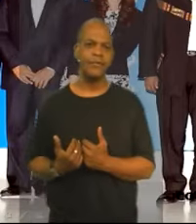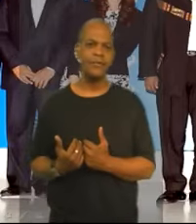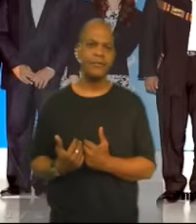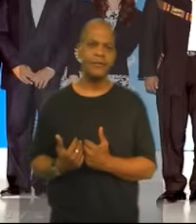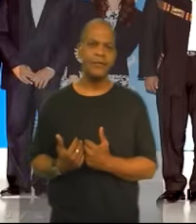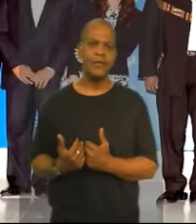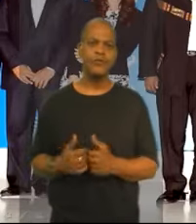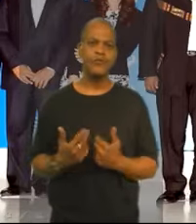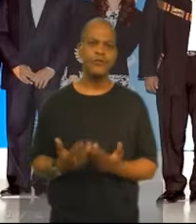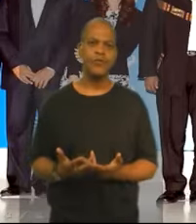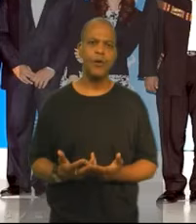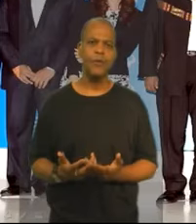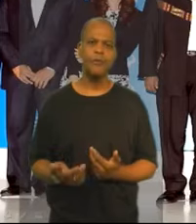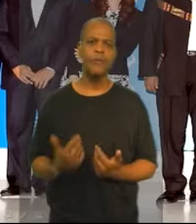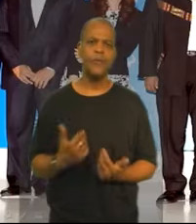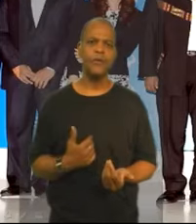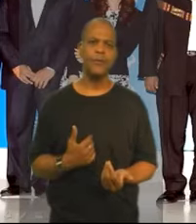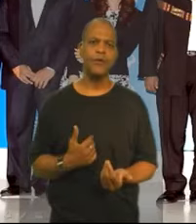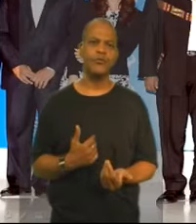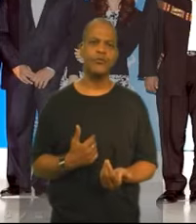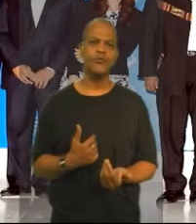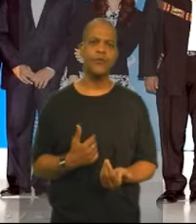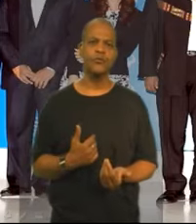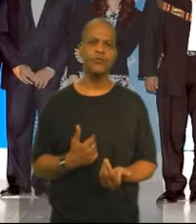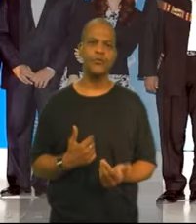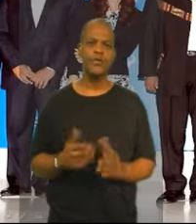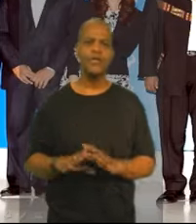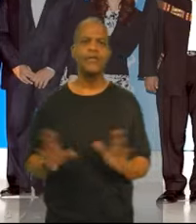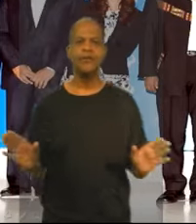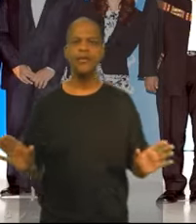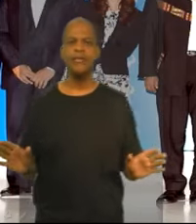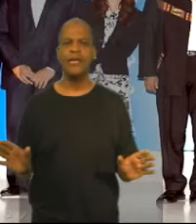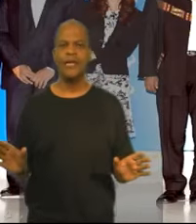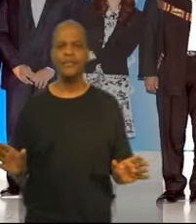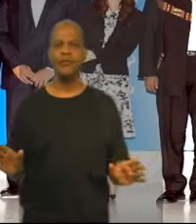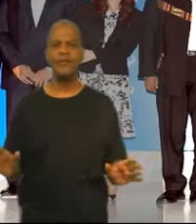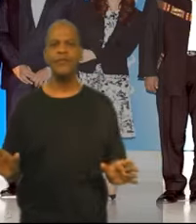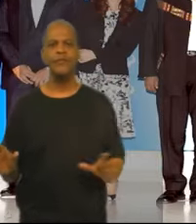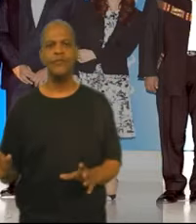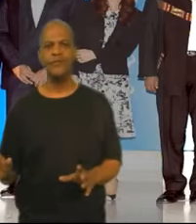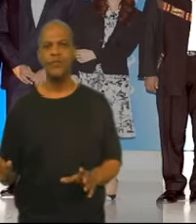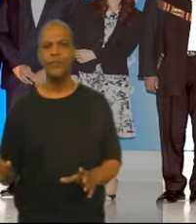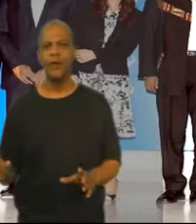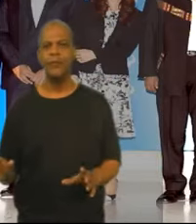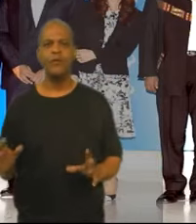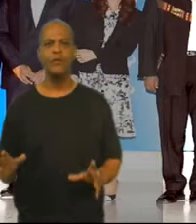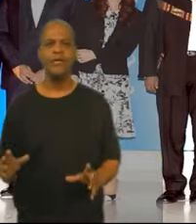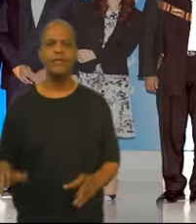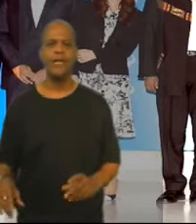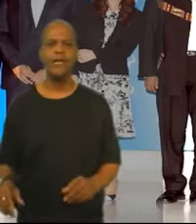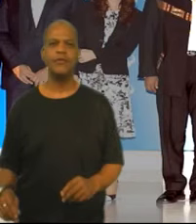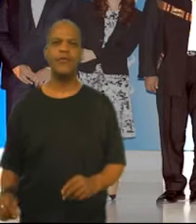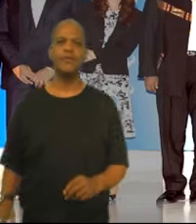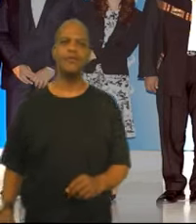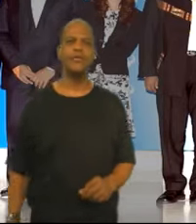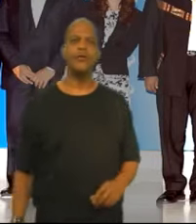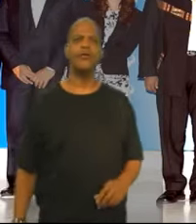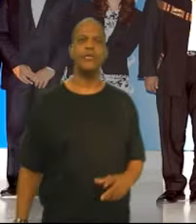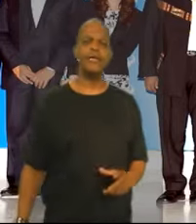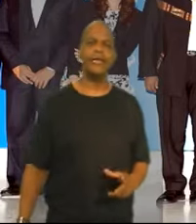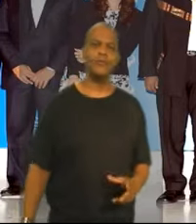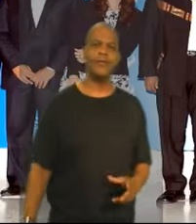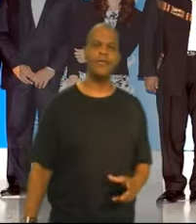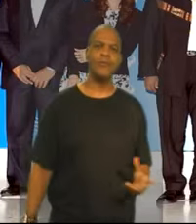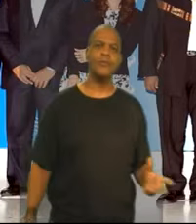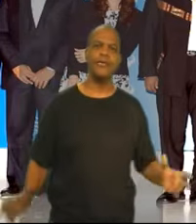pobreza para nós. Os vizinhos pobres não podem comprar os nossos produtos. Então não interessa ao Brasil ter vizinho pobre. O que que interessa ao Brasil?